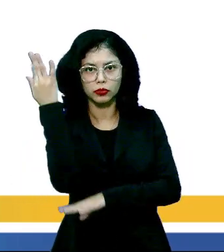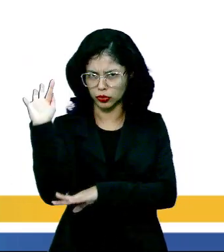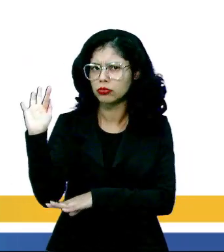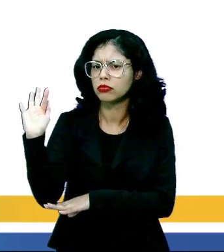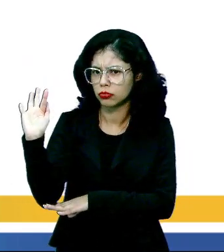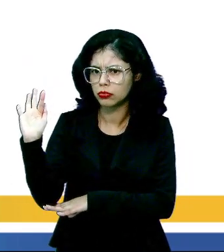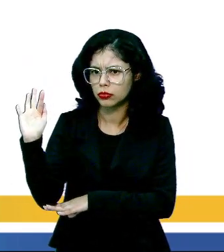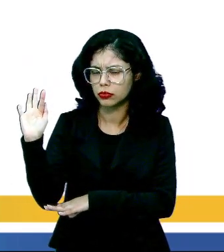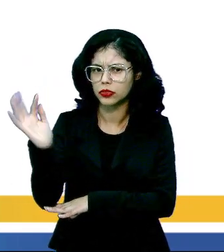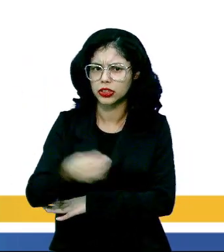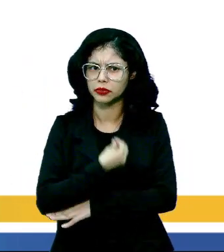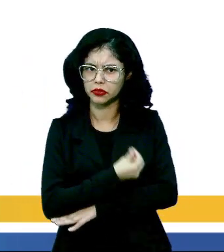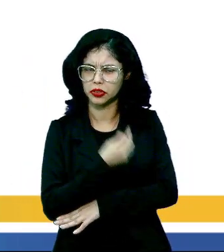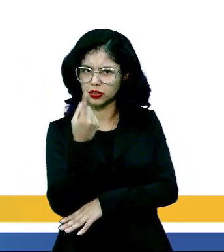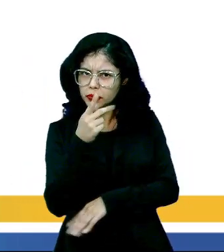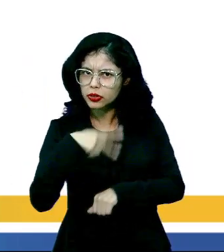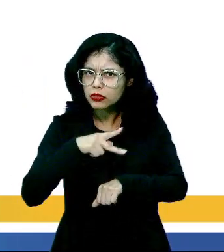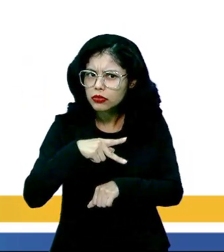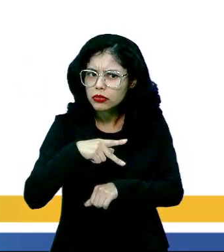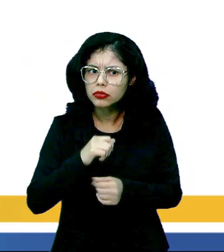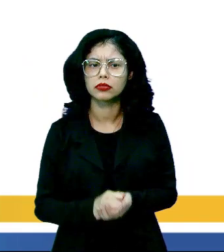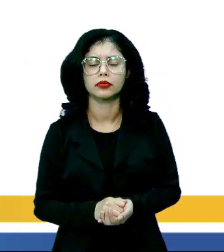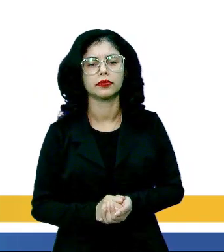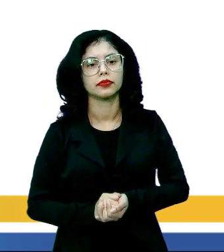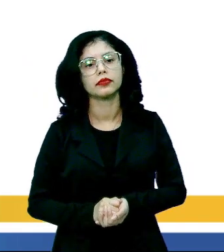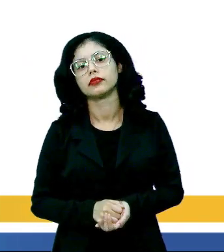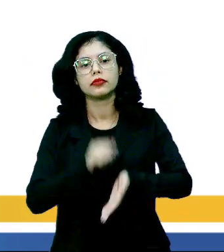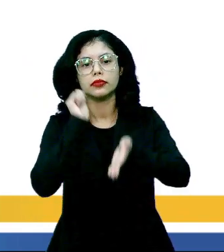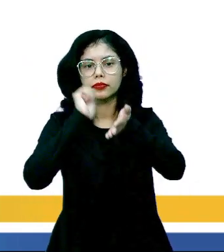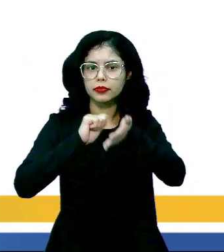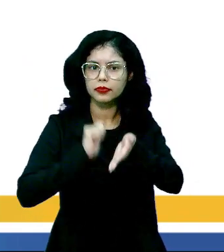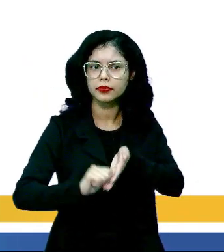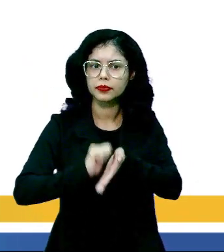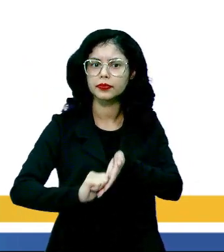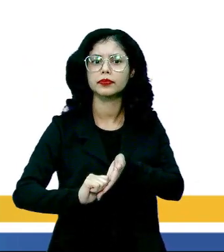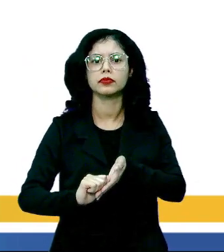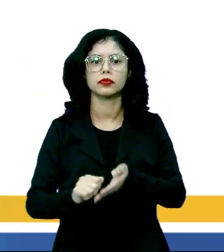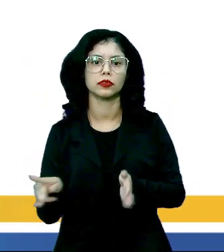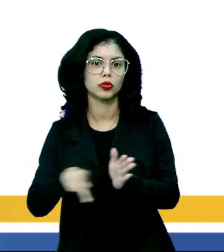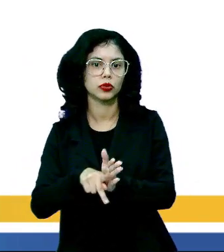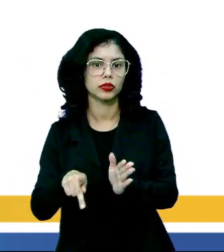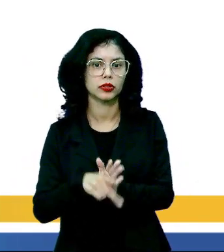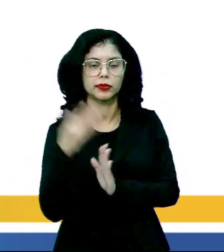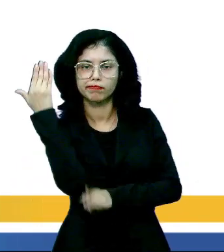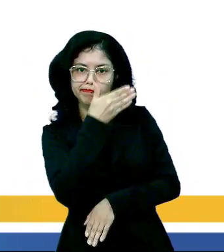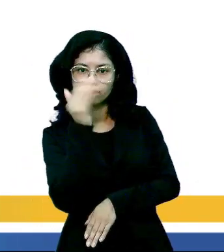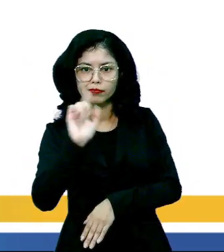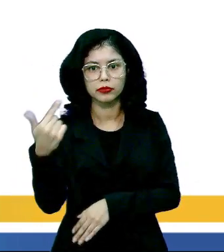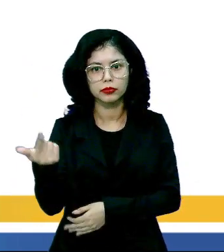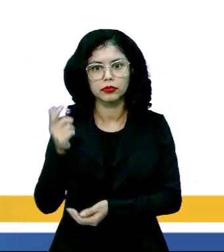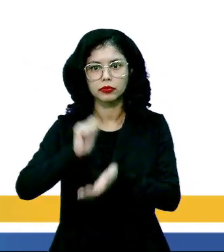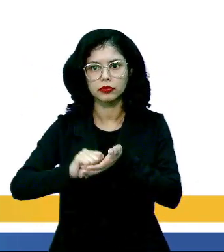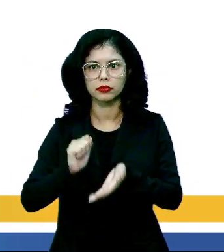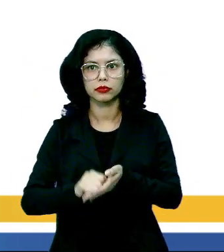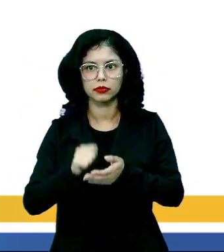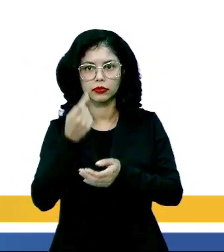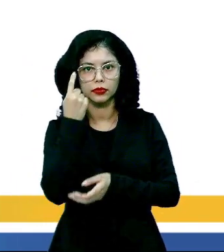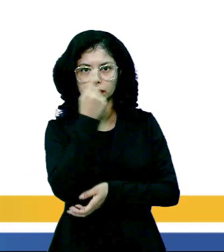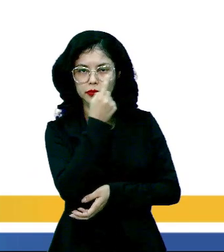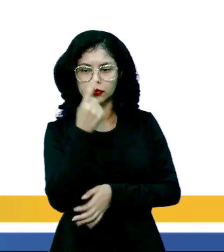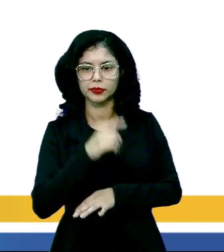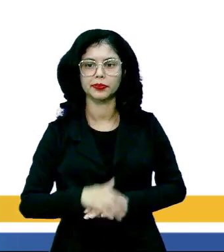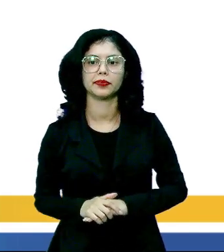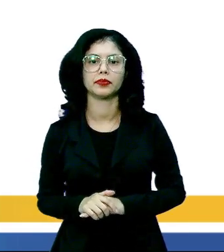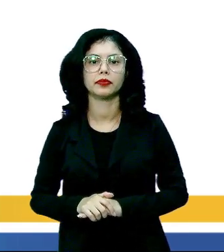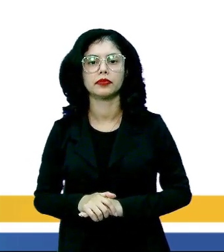na França Será Que Ele viveu nesses dois países vamos verificar e a letra e escreveu sobre sua cegueira depois da cirurgia dos olhos